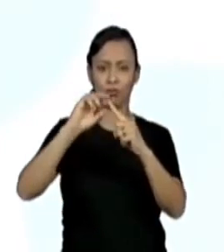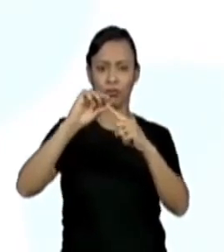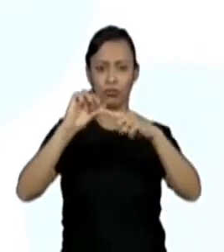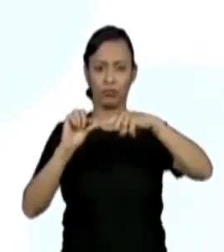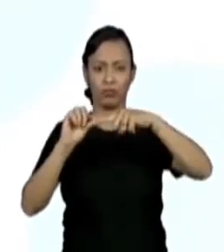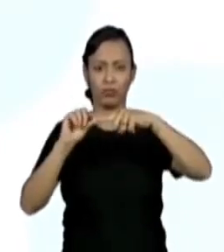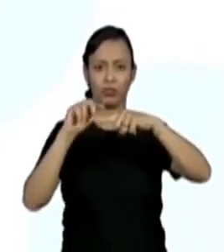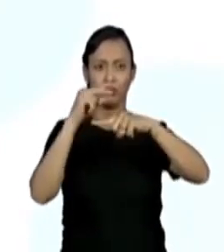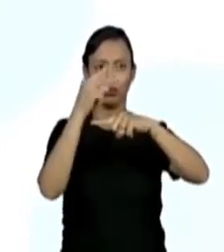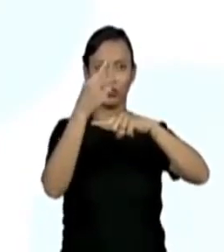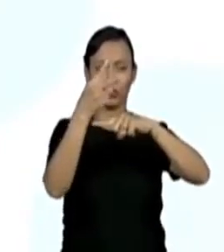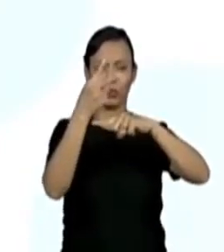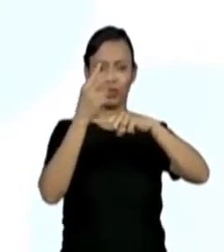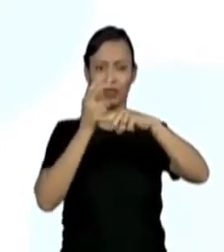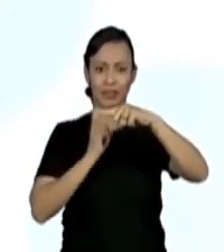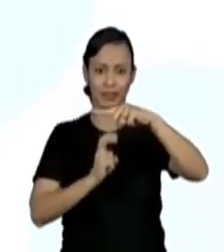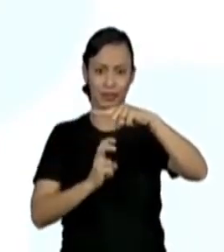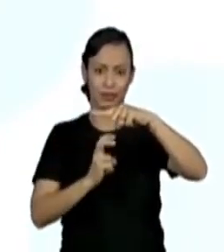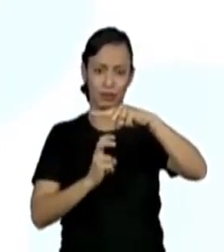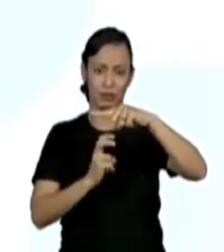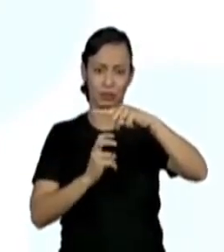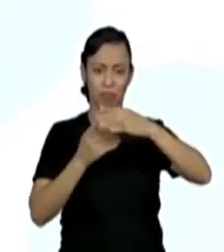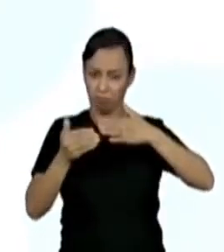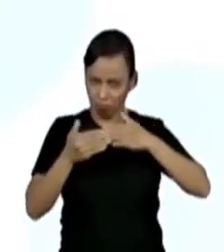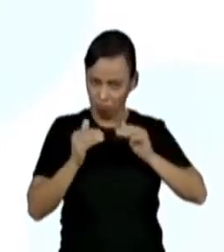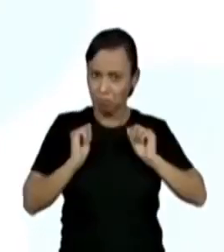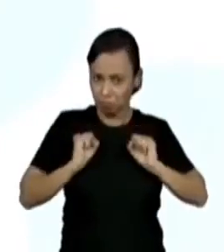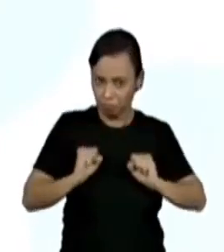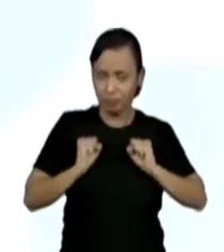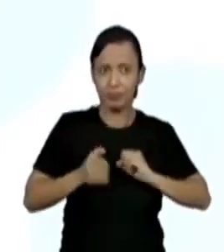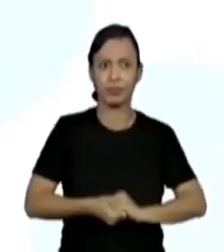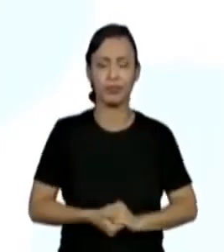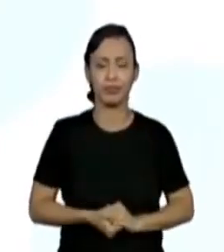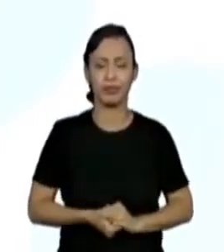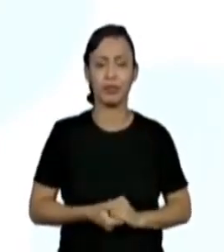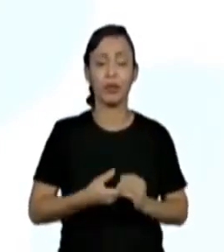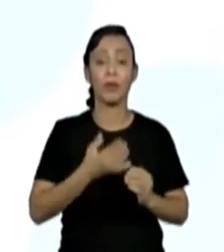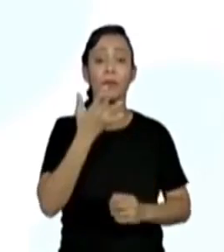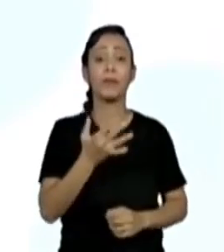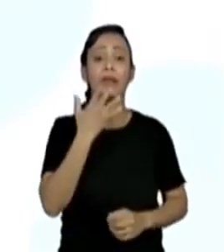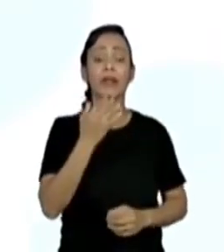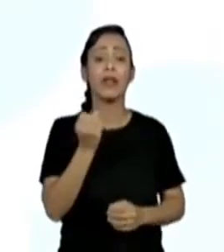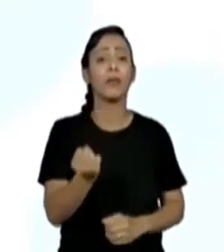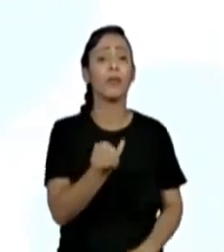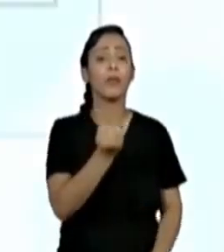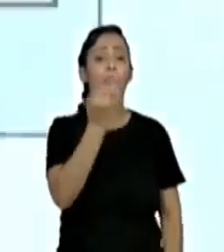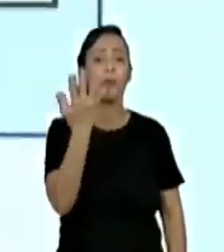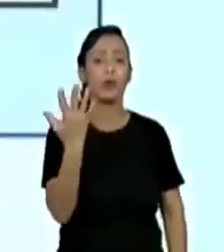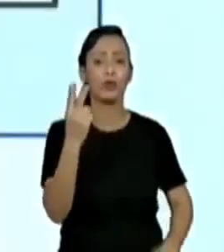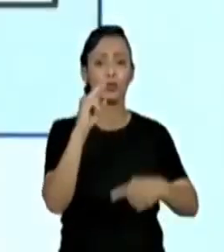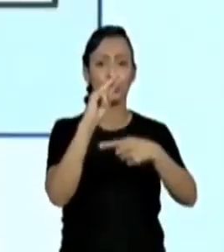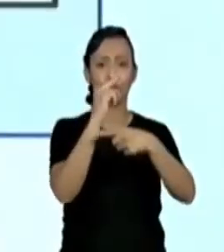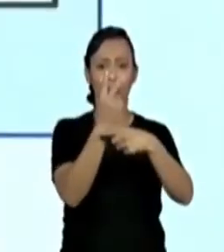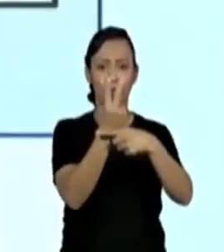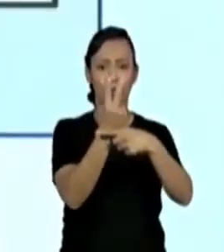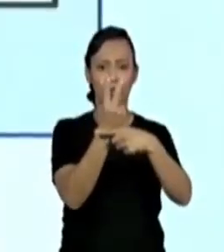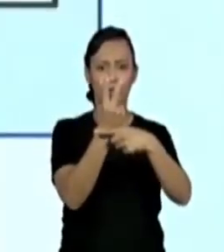maneira vamos pintar conforme nos pede a atividade dois dos cco